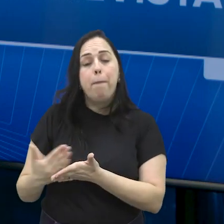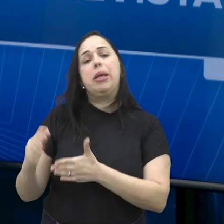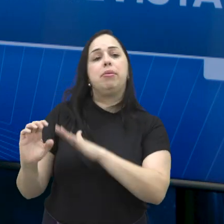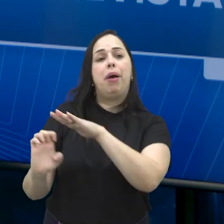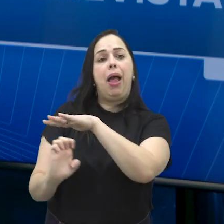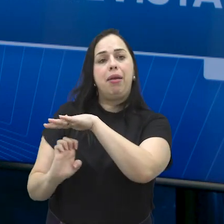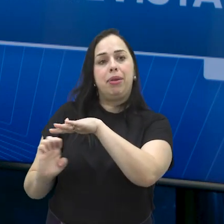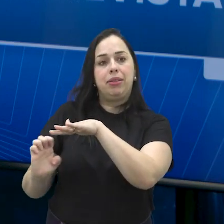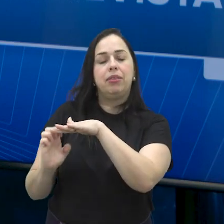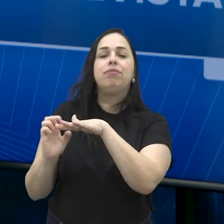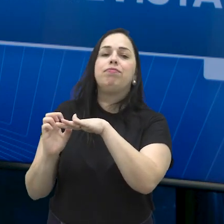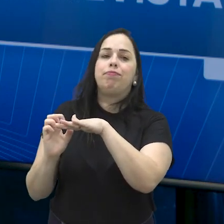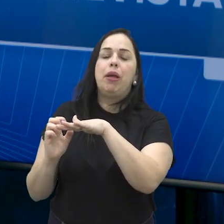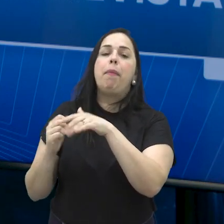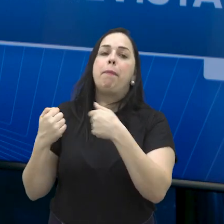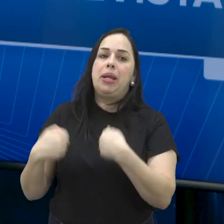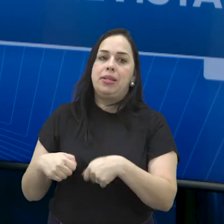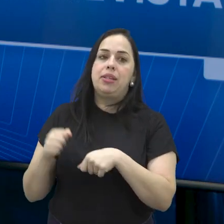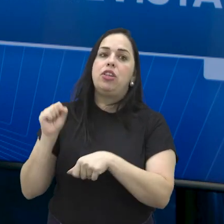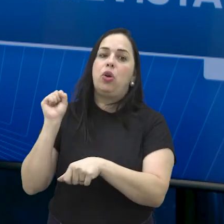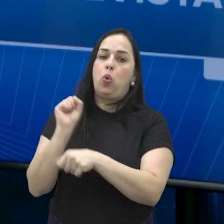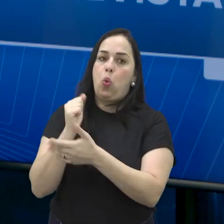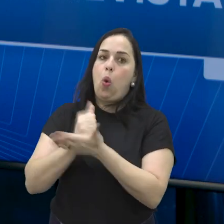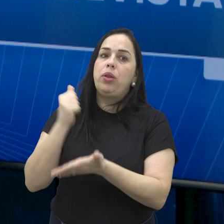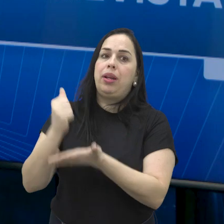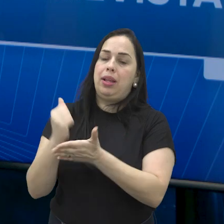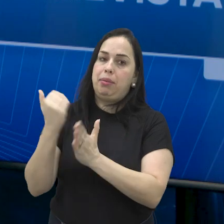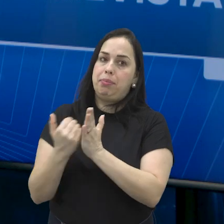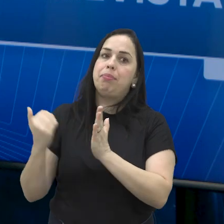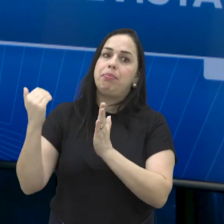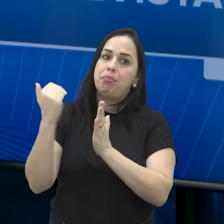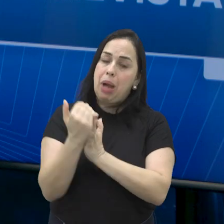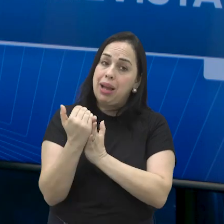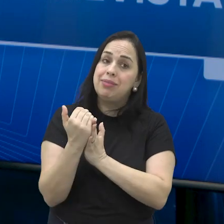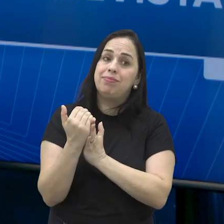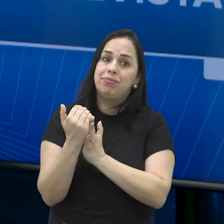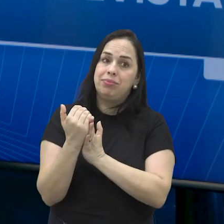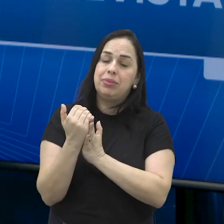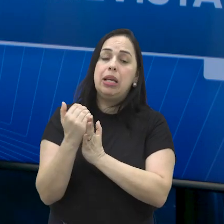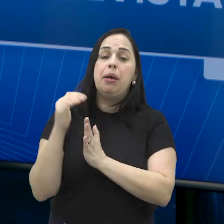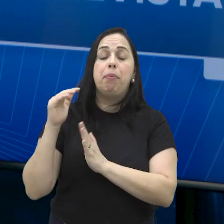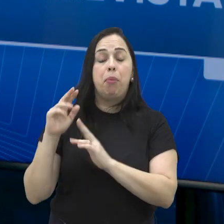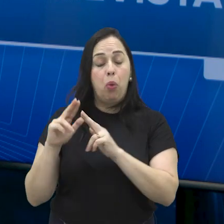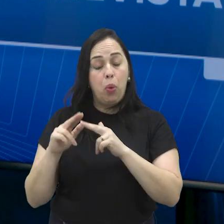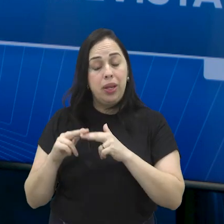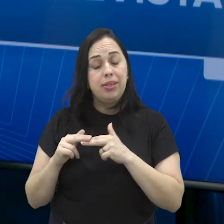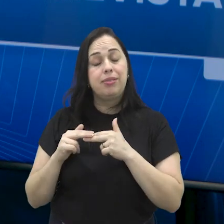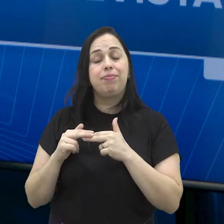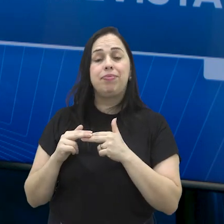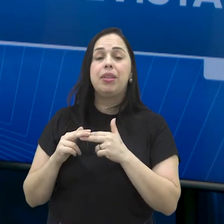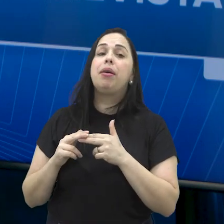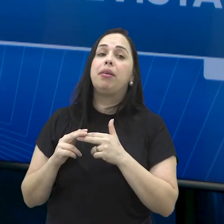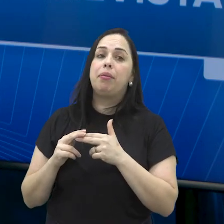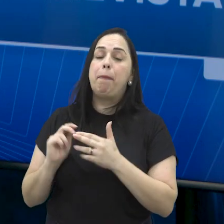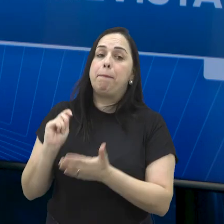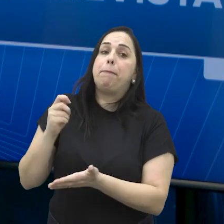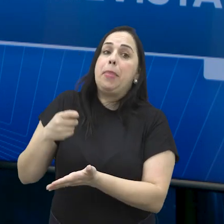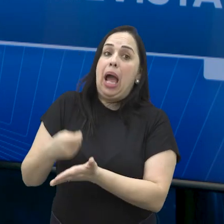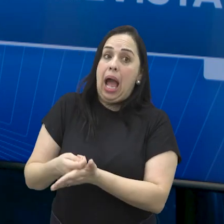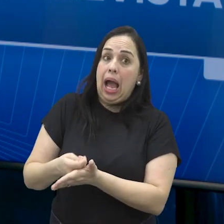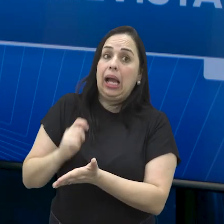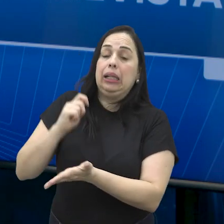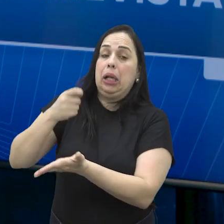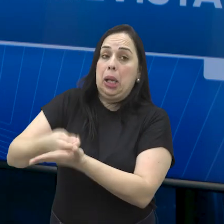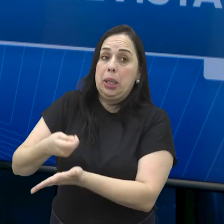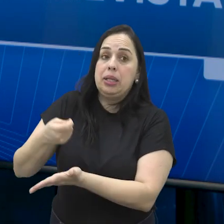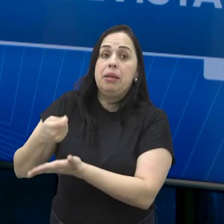ela vai ter que abrir novos postos de trabalho. Ao ver do empregador, é custo. Mas se eu consigo